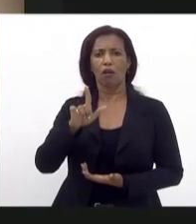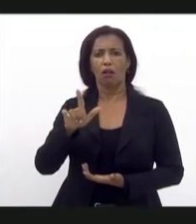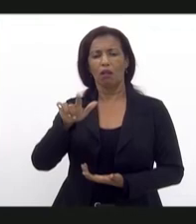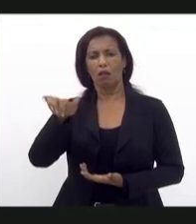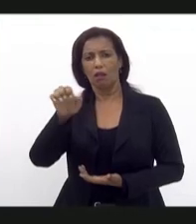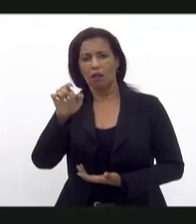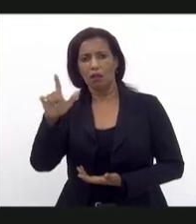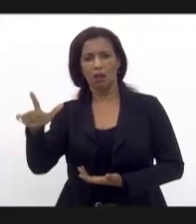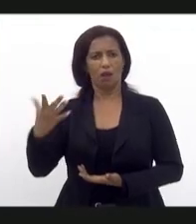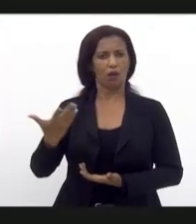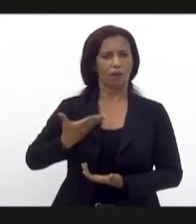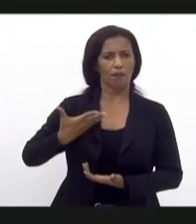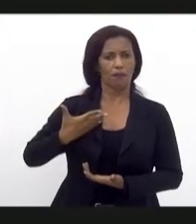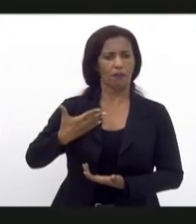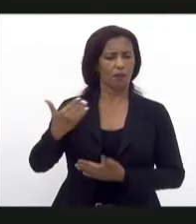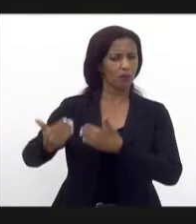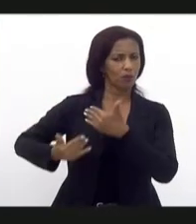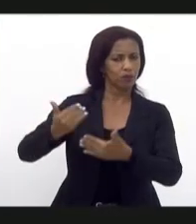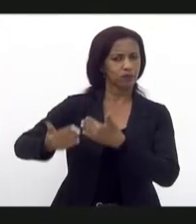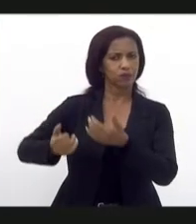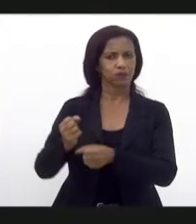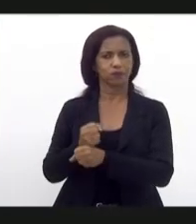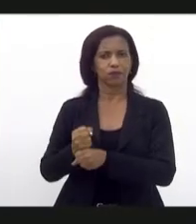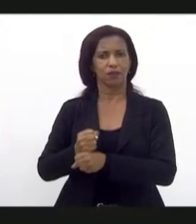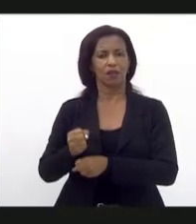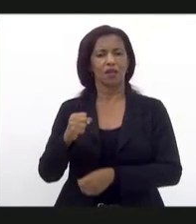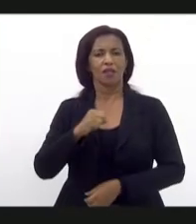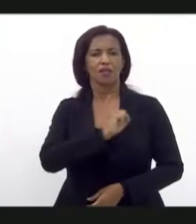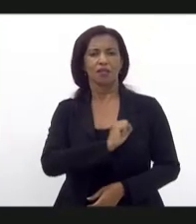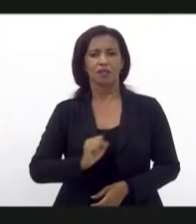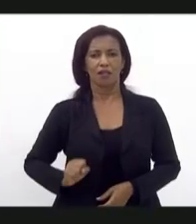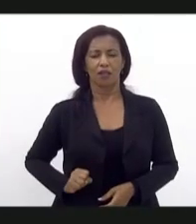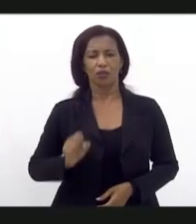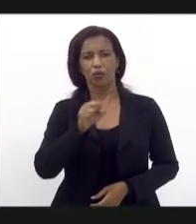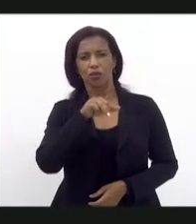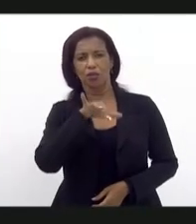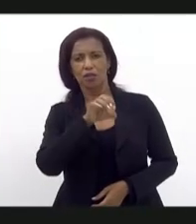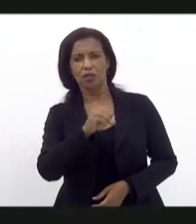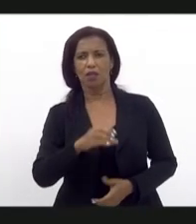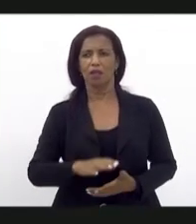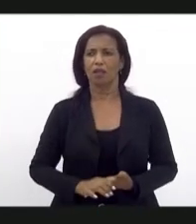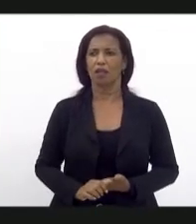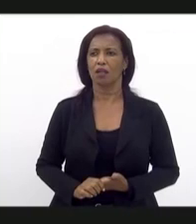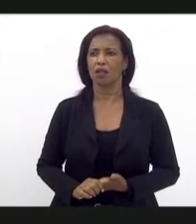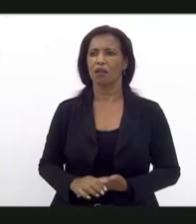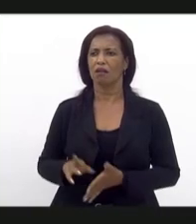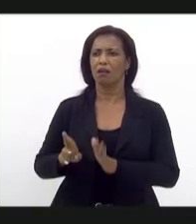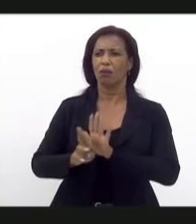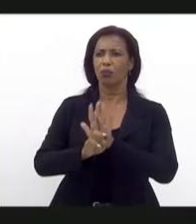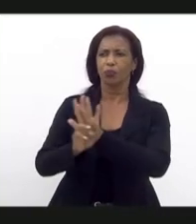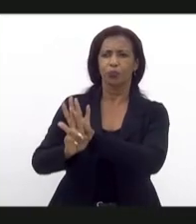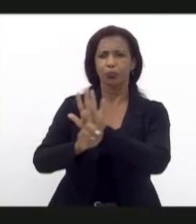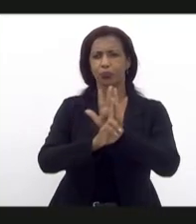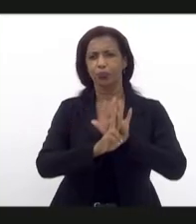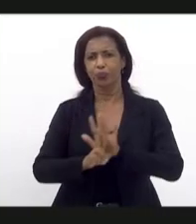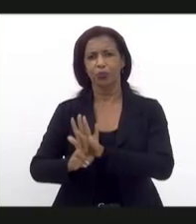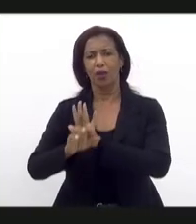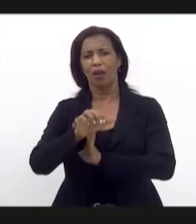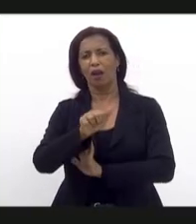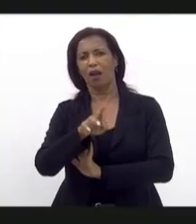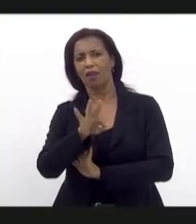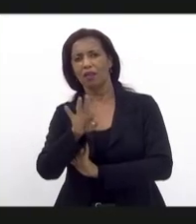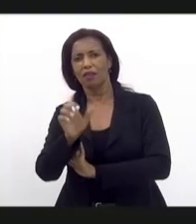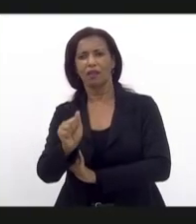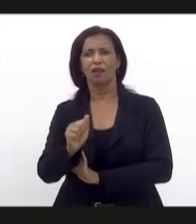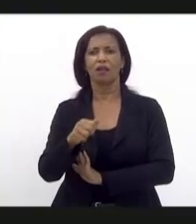que é o deputado, meu amigo de longa data, senador Portinho, Sérgio Duarte, todo o Caetano,